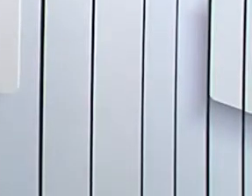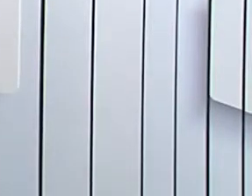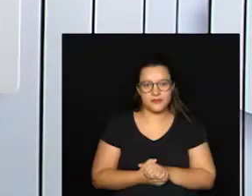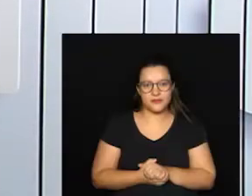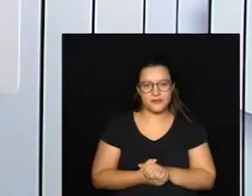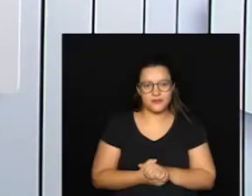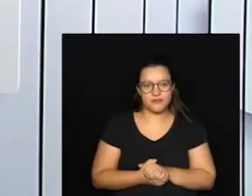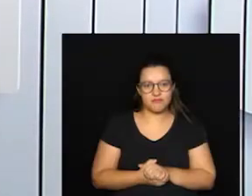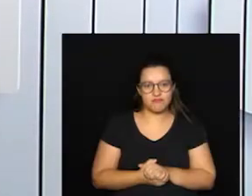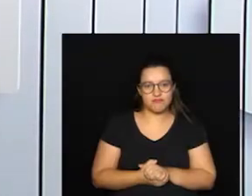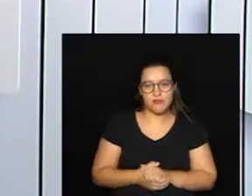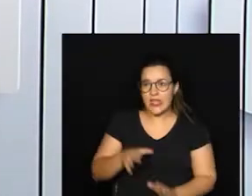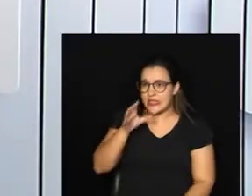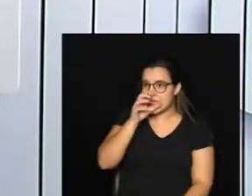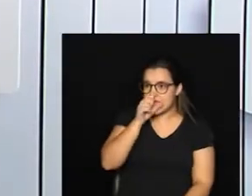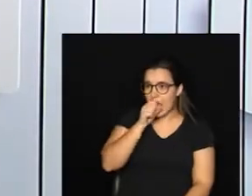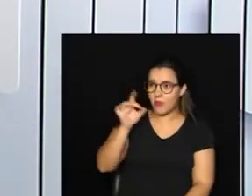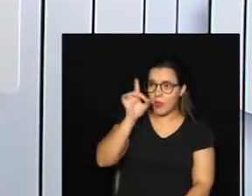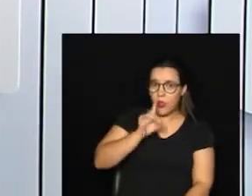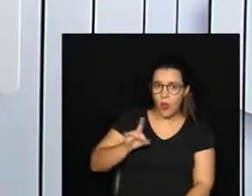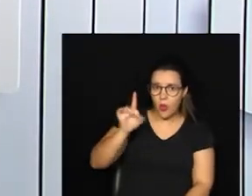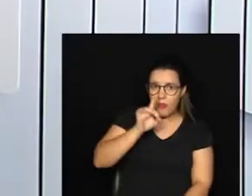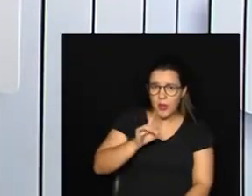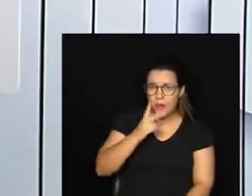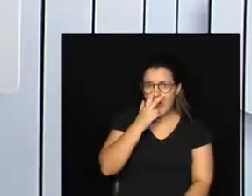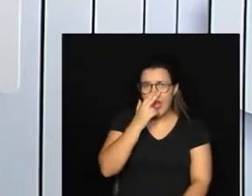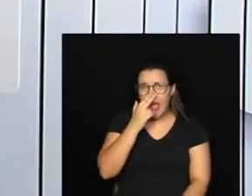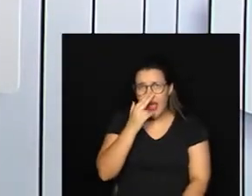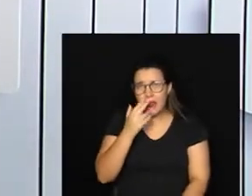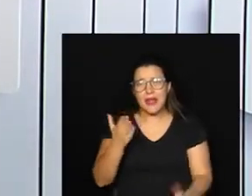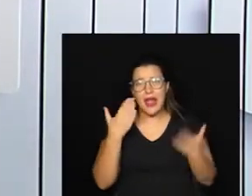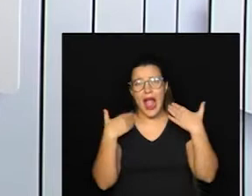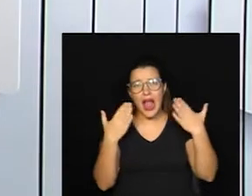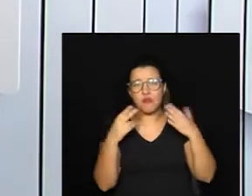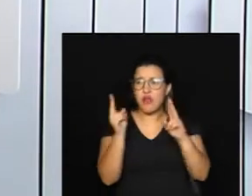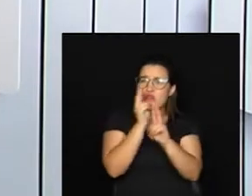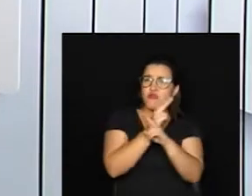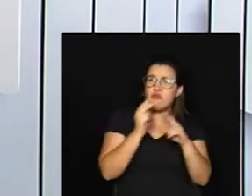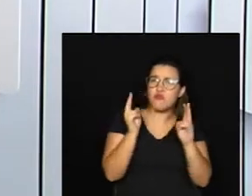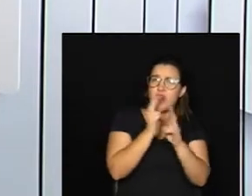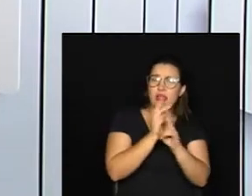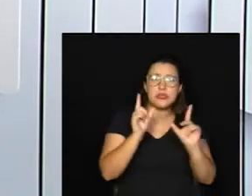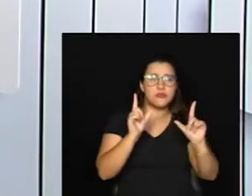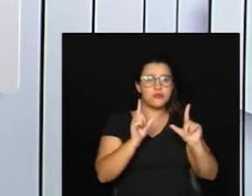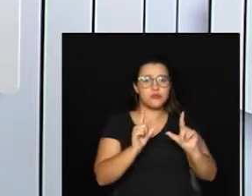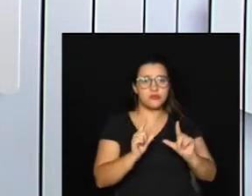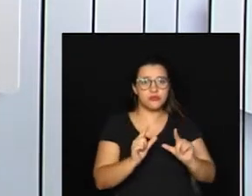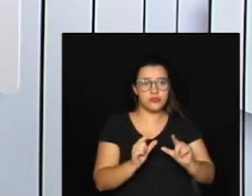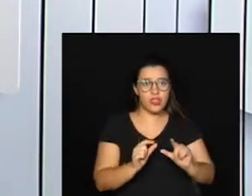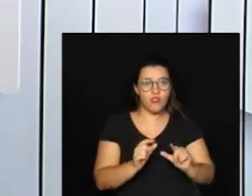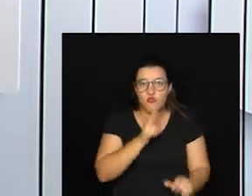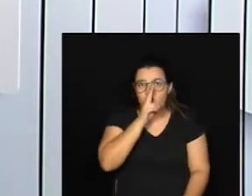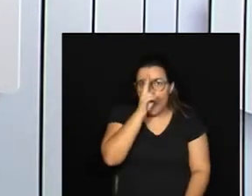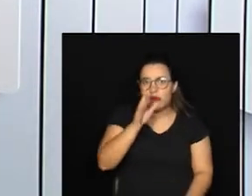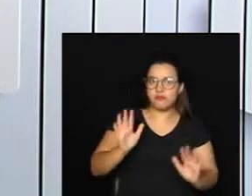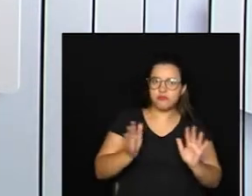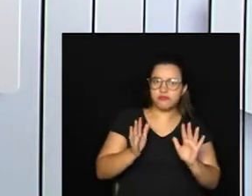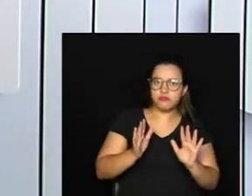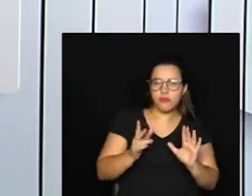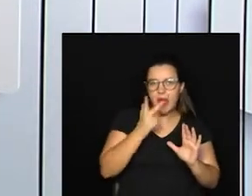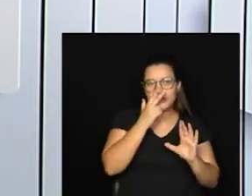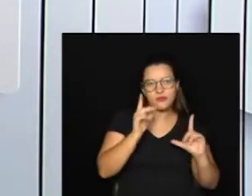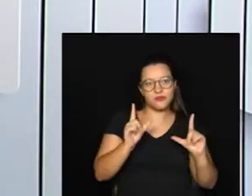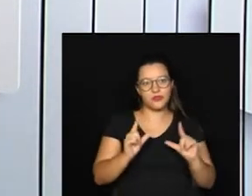Depois de um fim de semana com temperaturas amenas, o calor ele permaneceu, mas sem aquele calorão, né? Pode